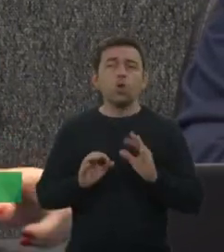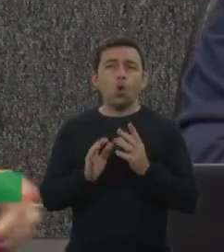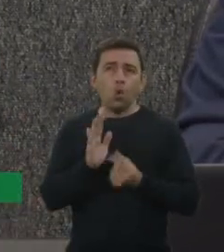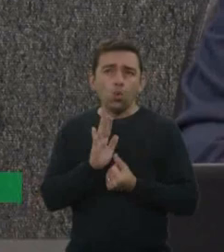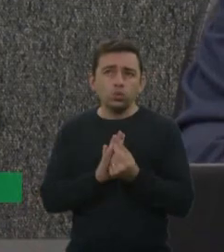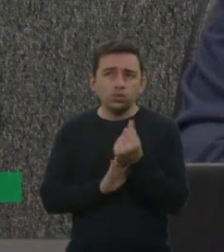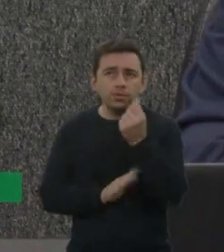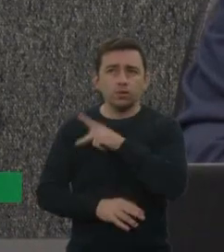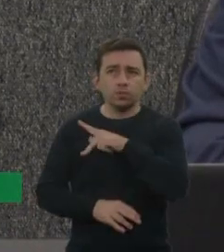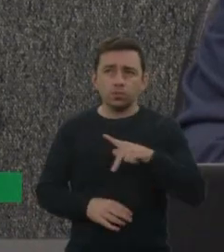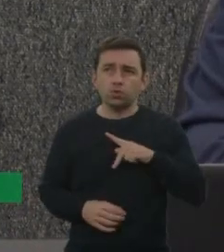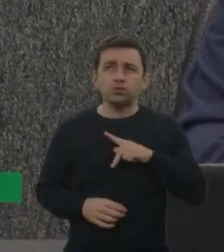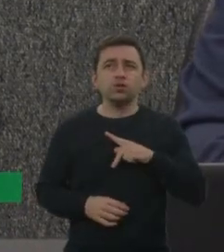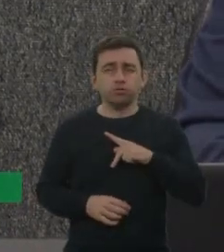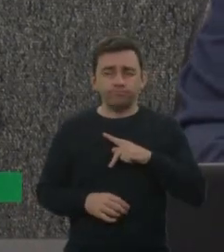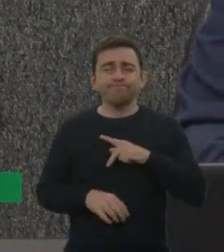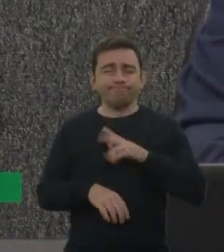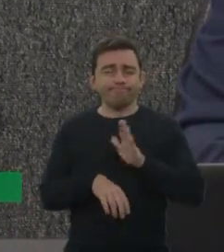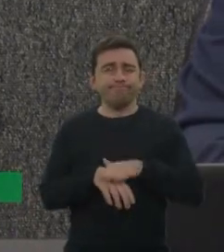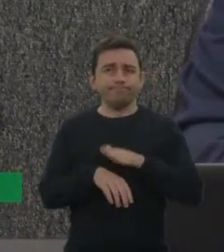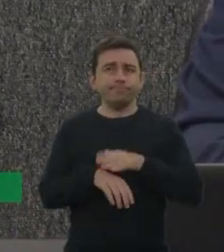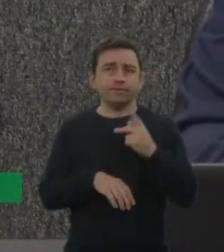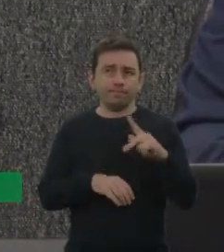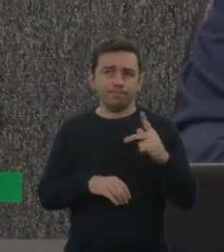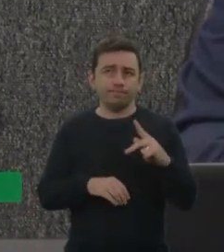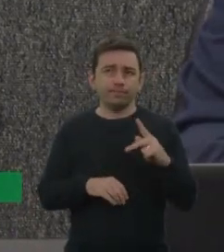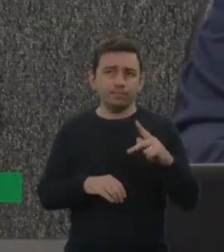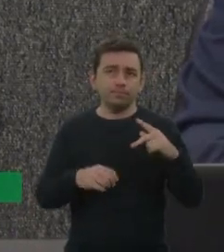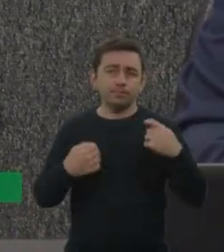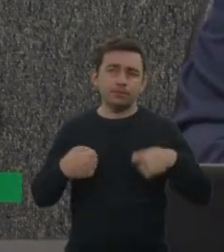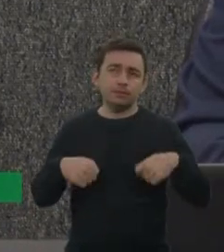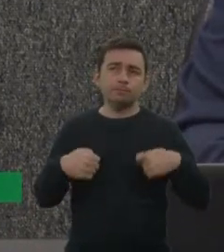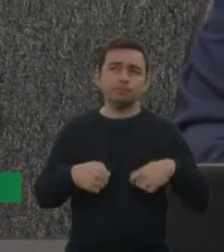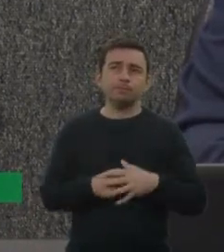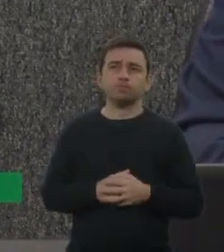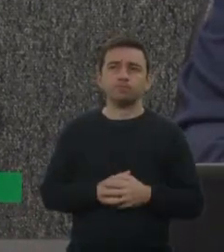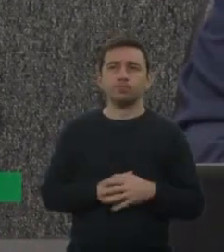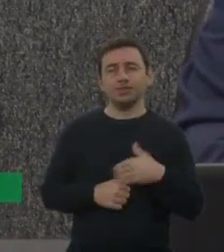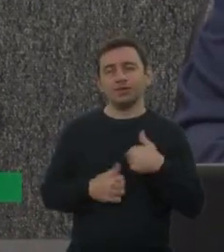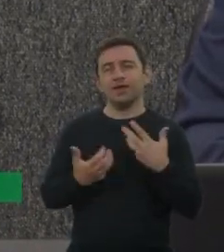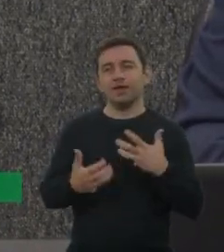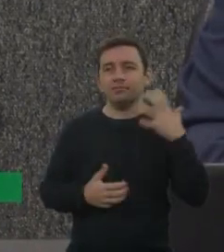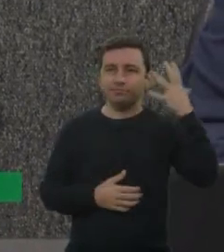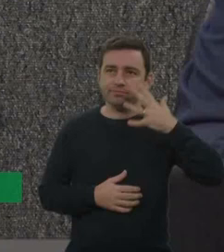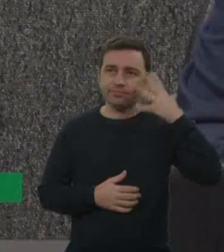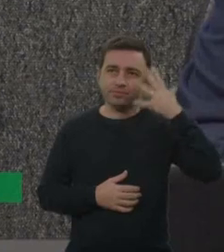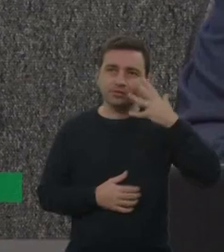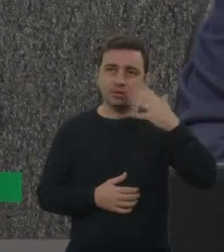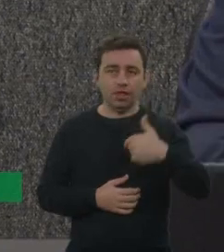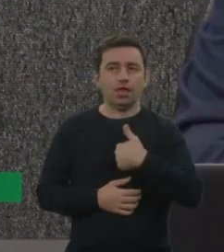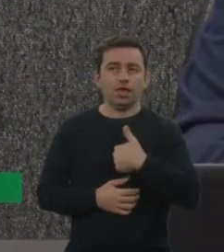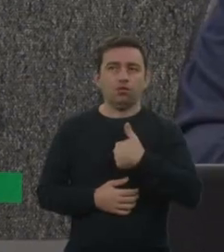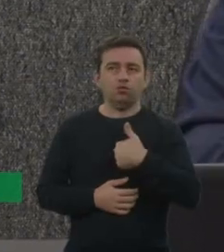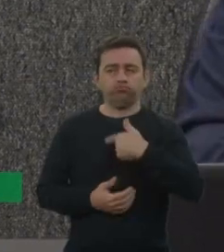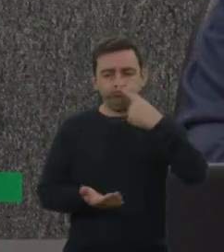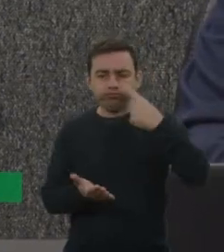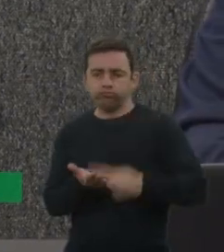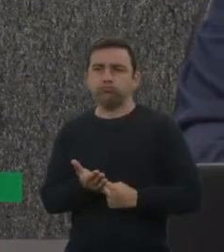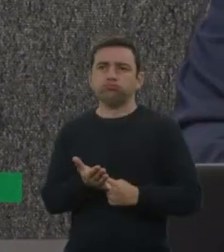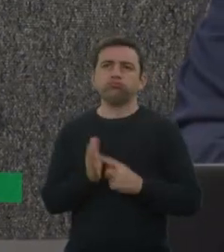público, passa por aí. Então, eu queria fazer essa fala porque eu tenho esse compromisso.